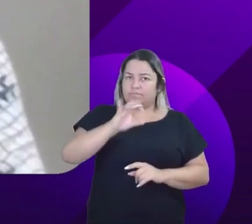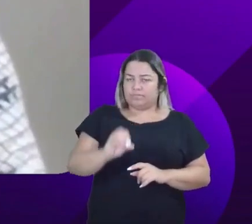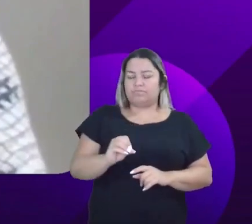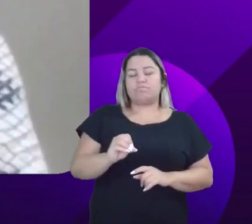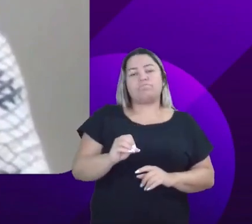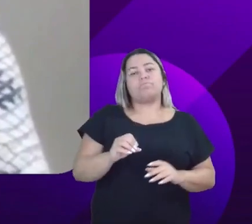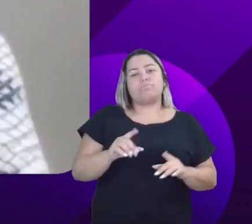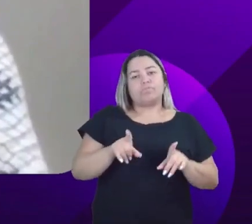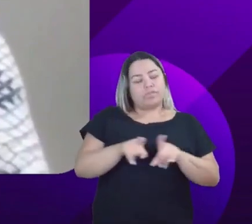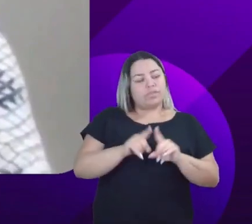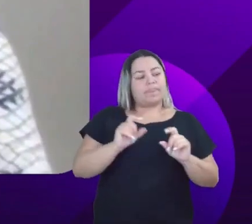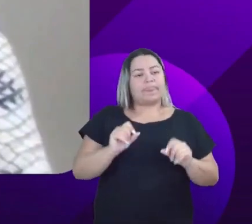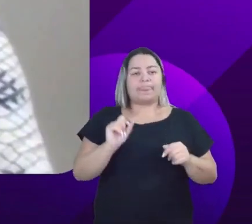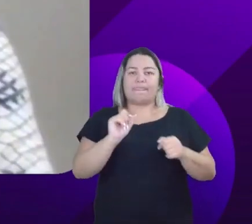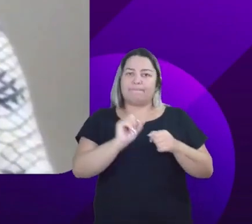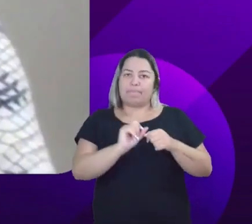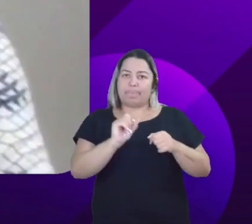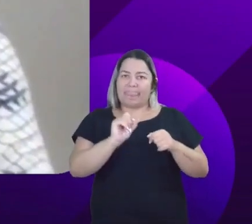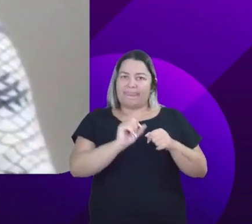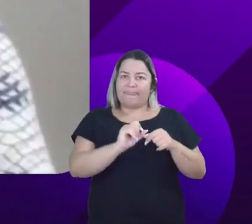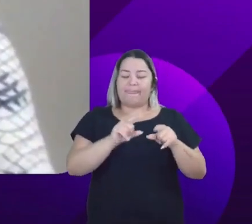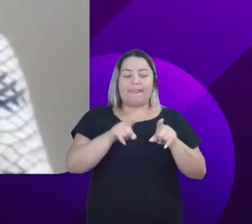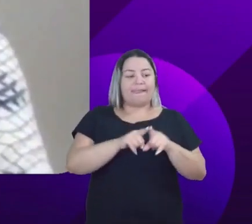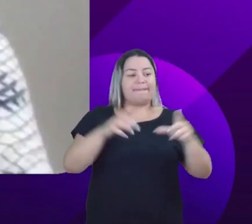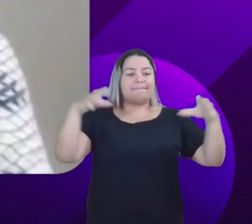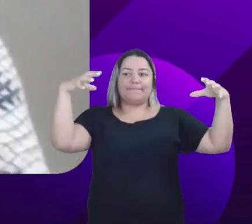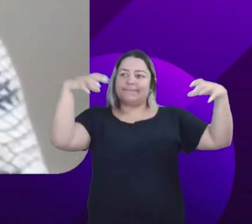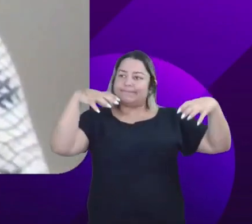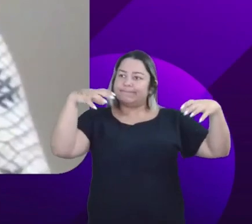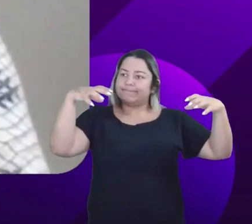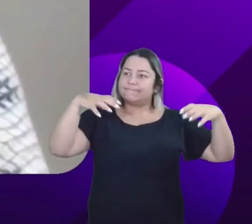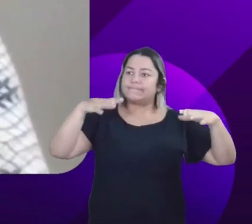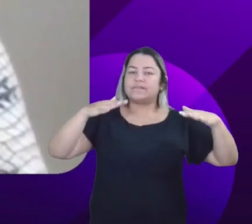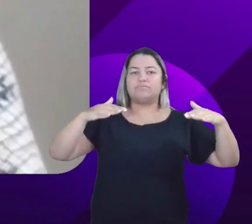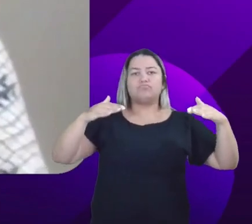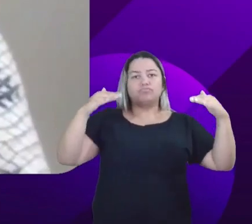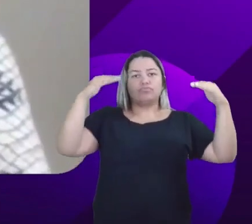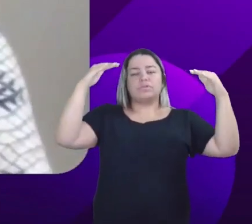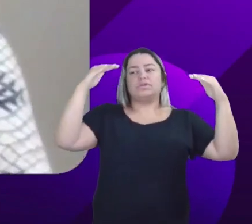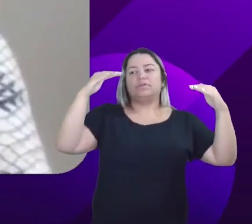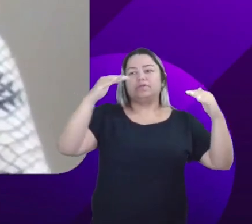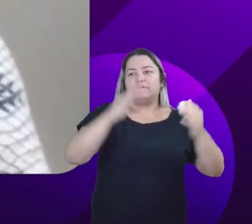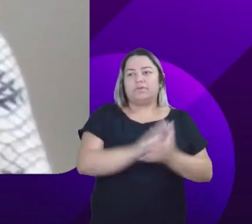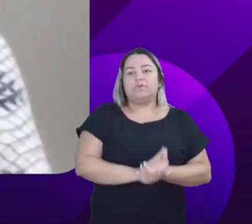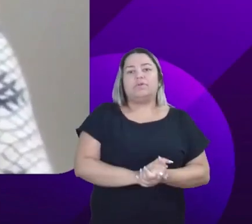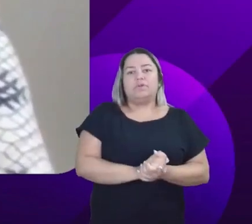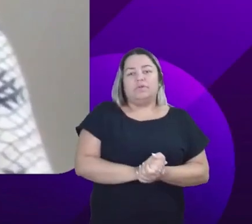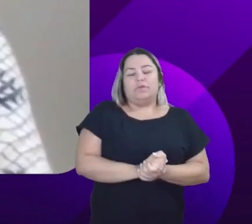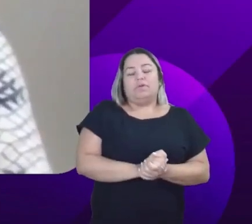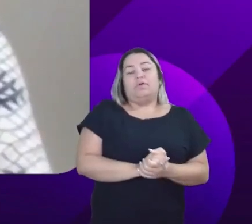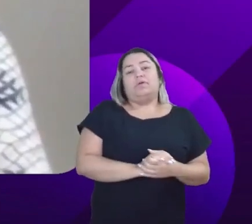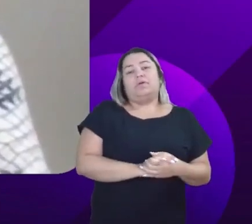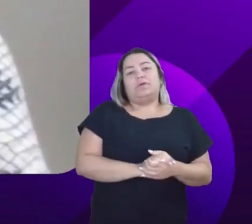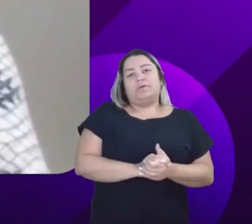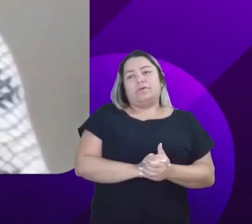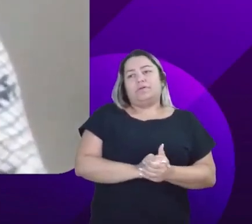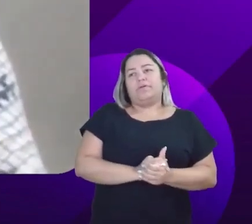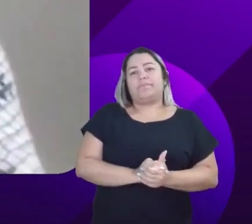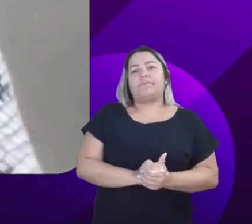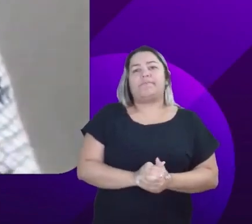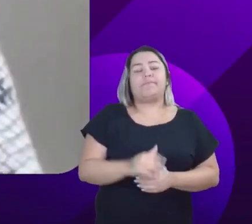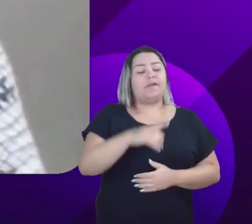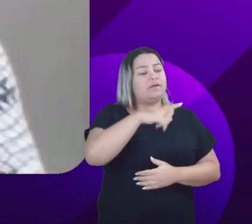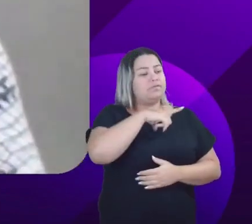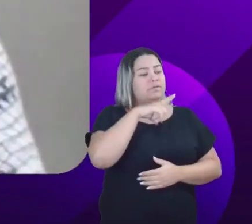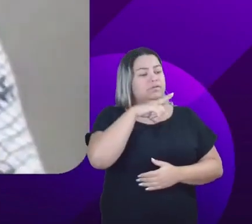que provocou, então, né, estas enchentes e estes alagamentos, enfim, ela